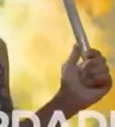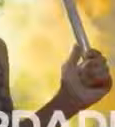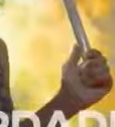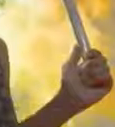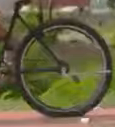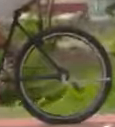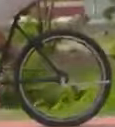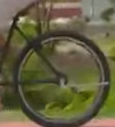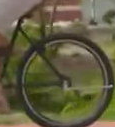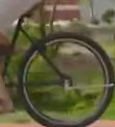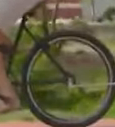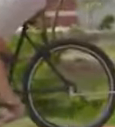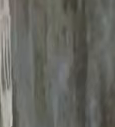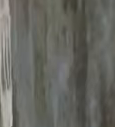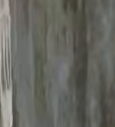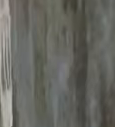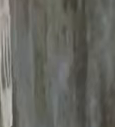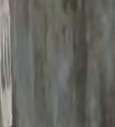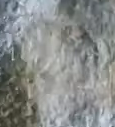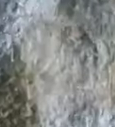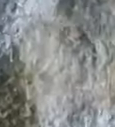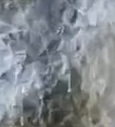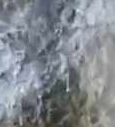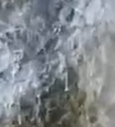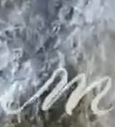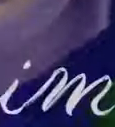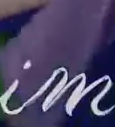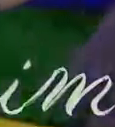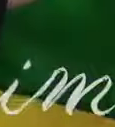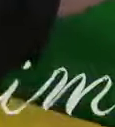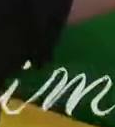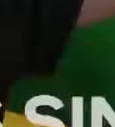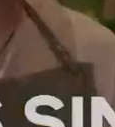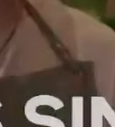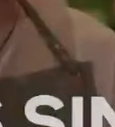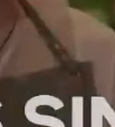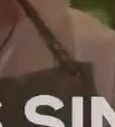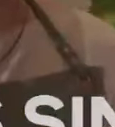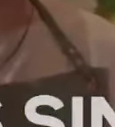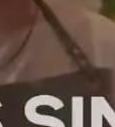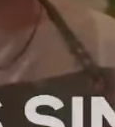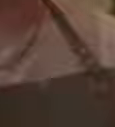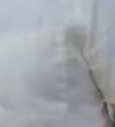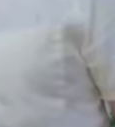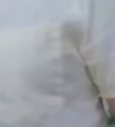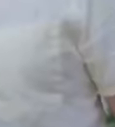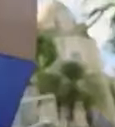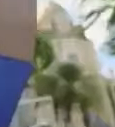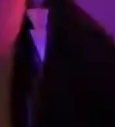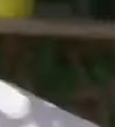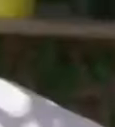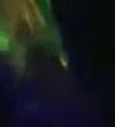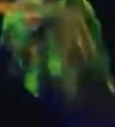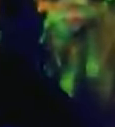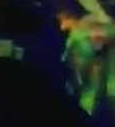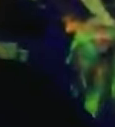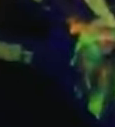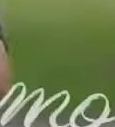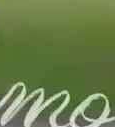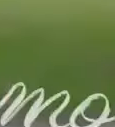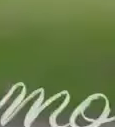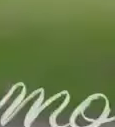quero a liberdade e viver sem sentinela. Não vamos voltar, não, seremos sim, resistimos sim.